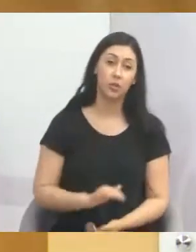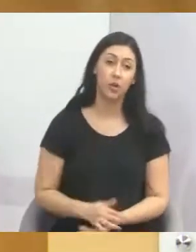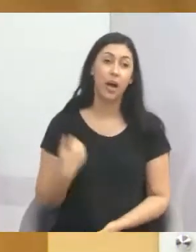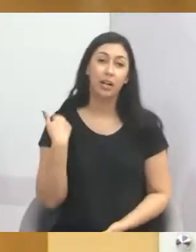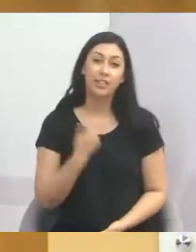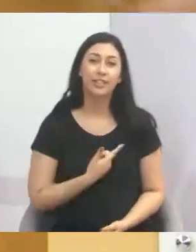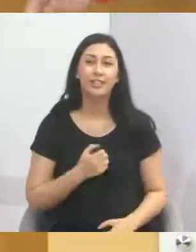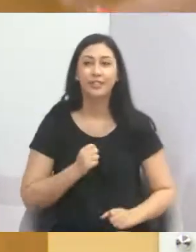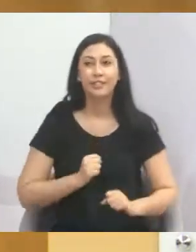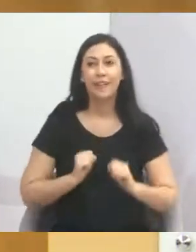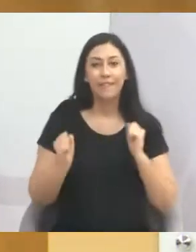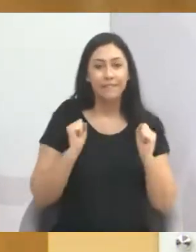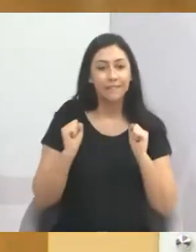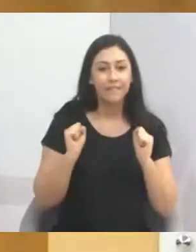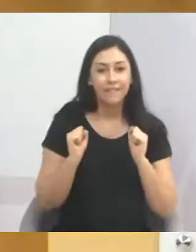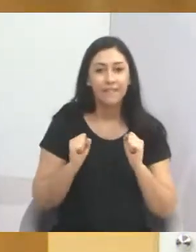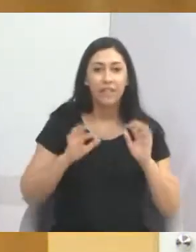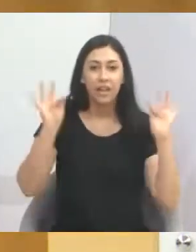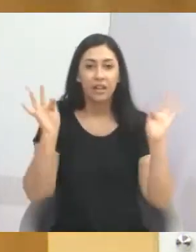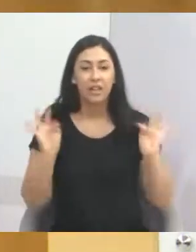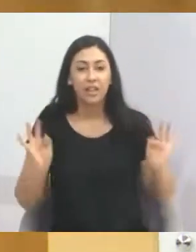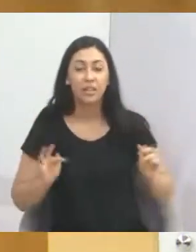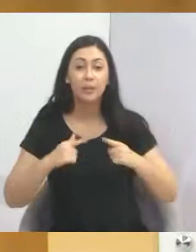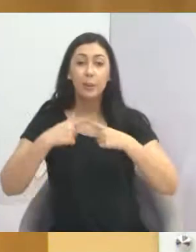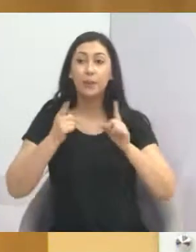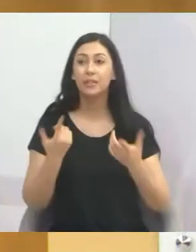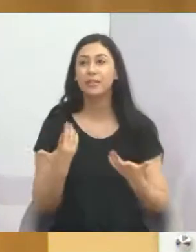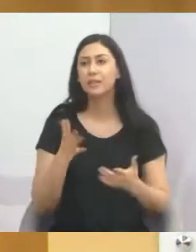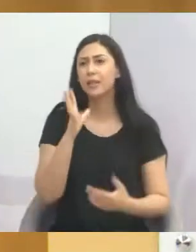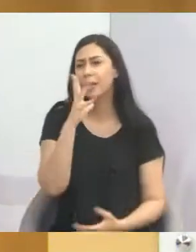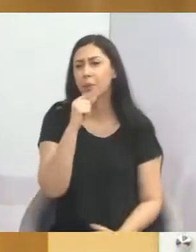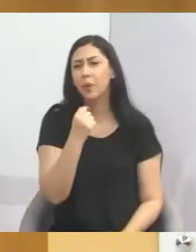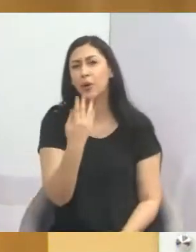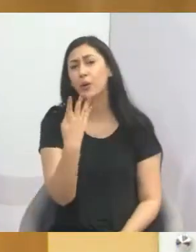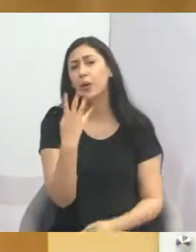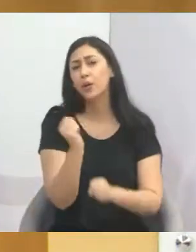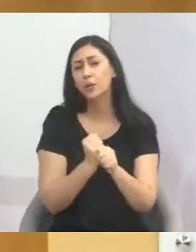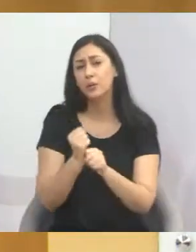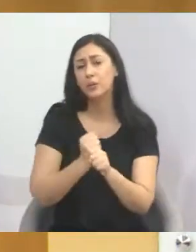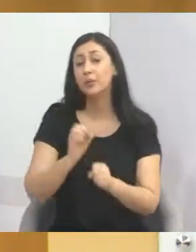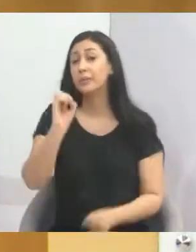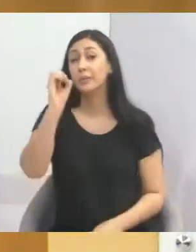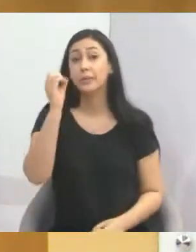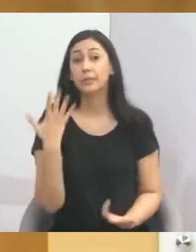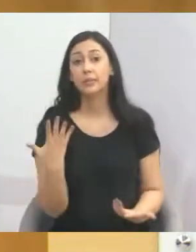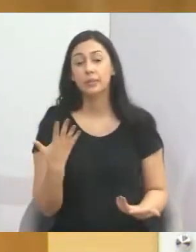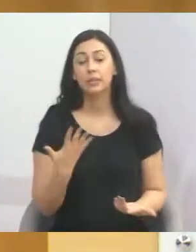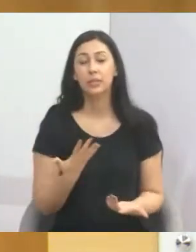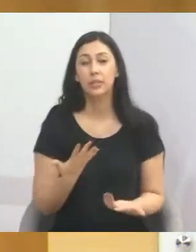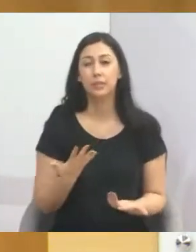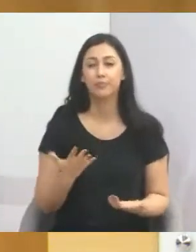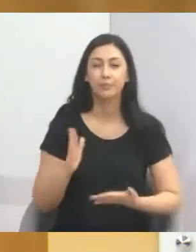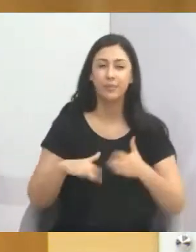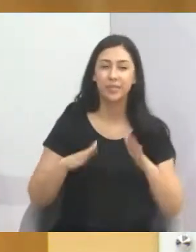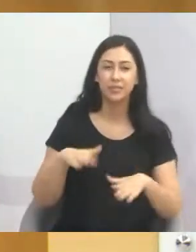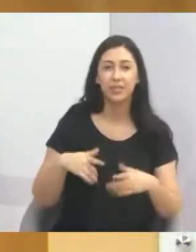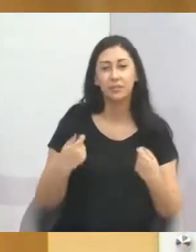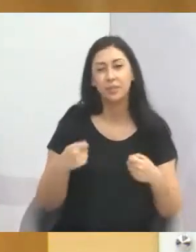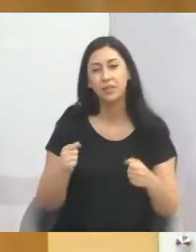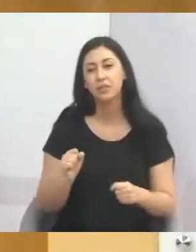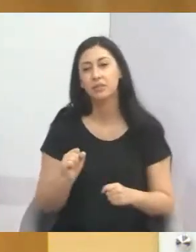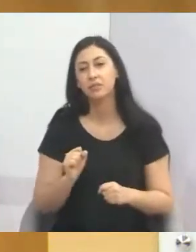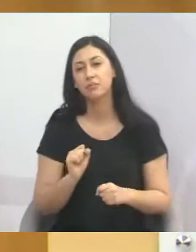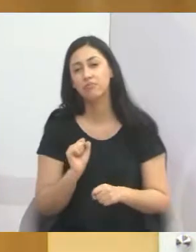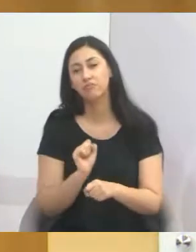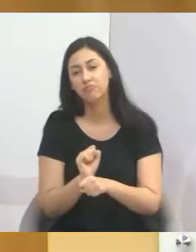tanta empolgação das emendas impositivas e ela leva de 3 a 4 anos para ser feito. Às vezes, assim, tem que ir com o freio de mão puxado,